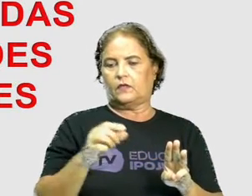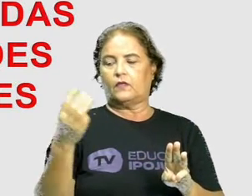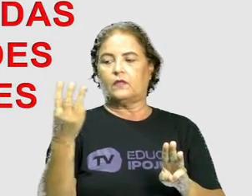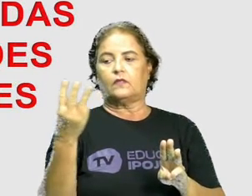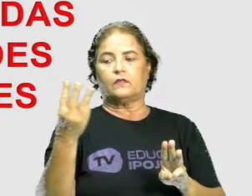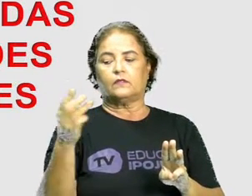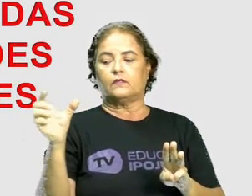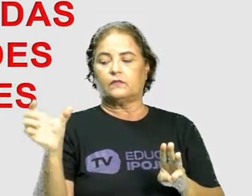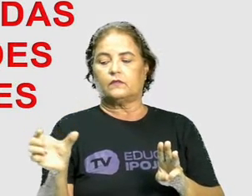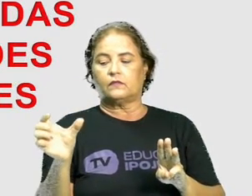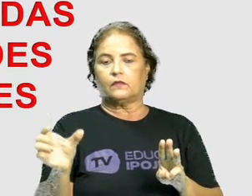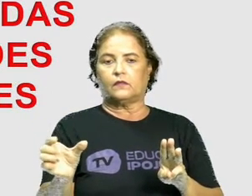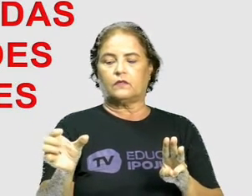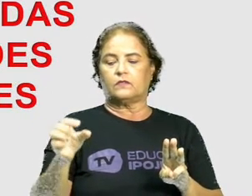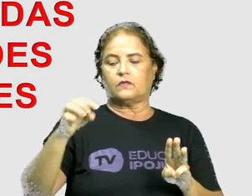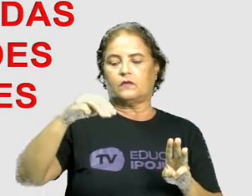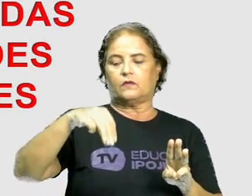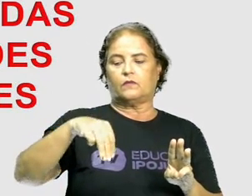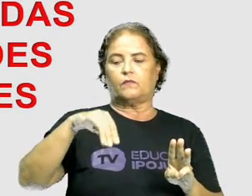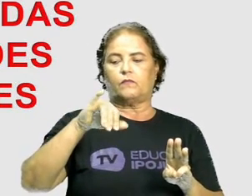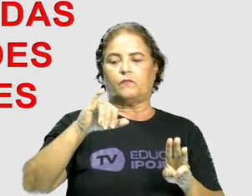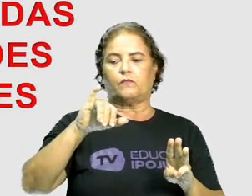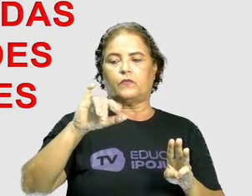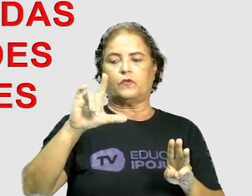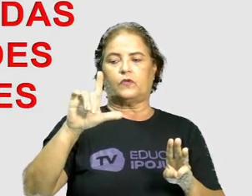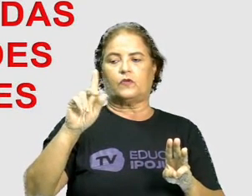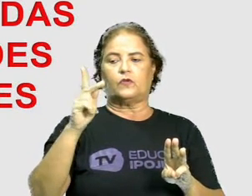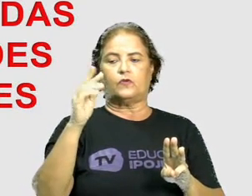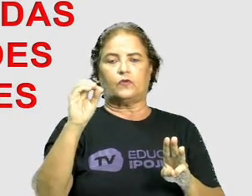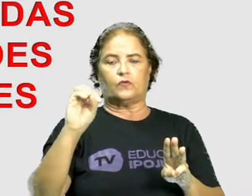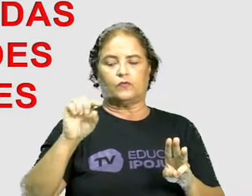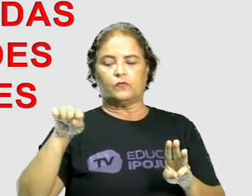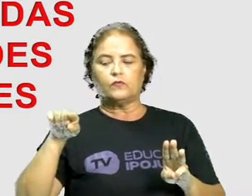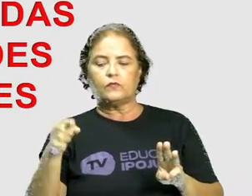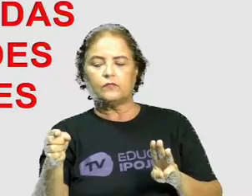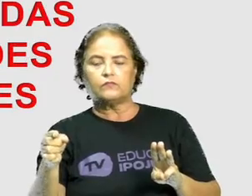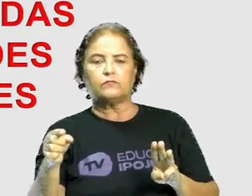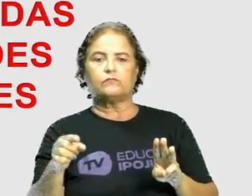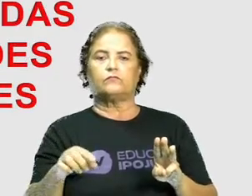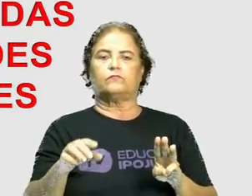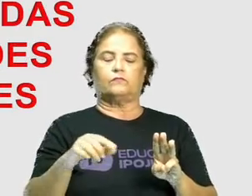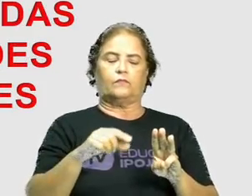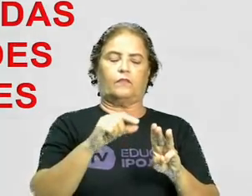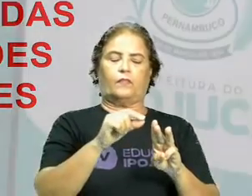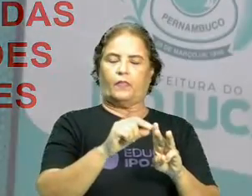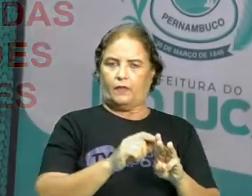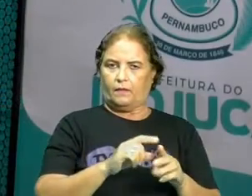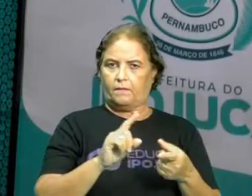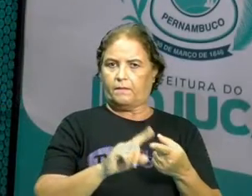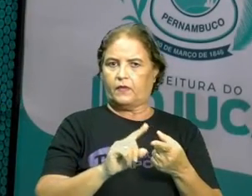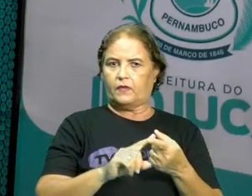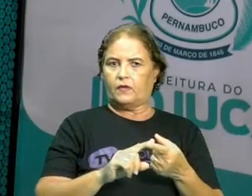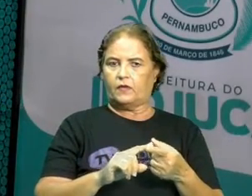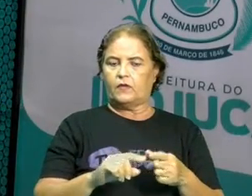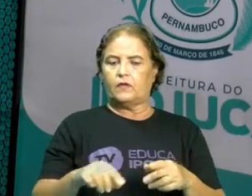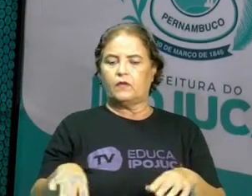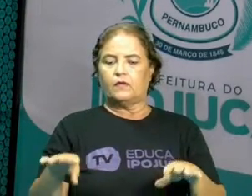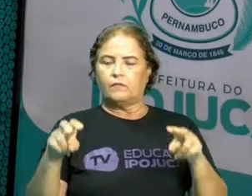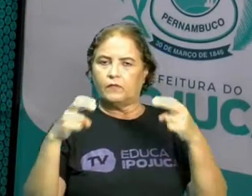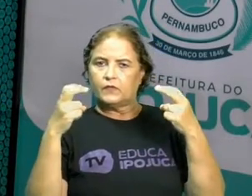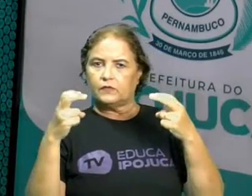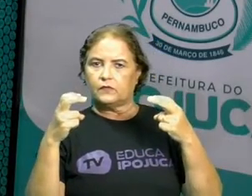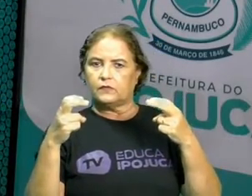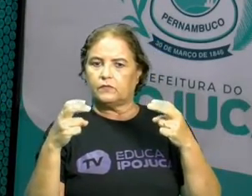dos milhões. E isso pode avançar ainda mais. Mas aqui a gente já percebeu a diferença entre